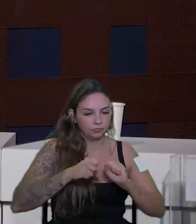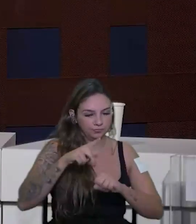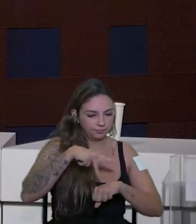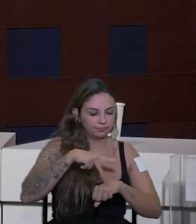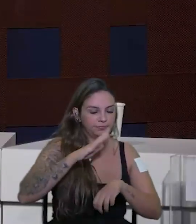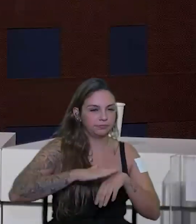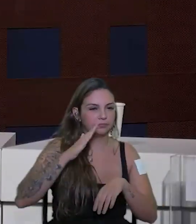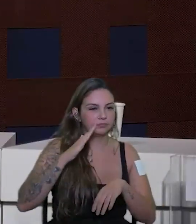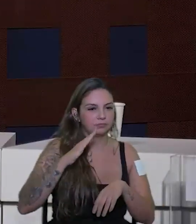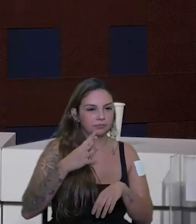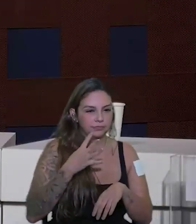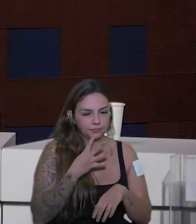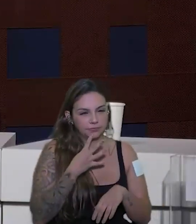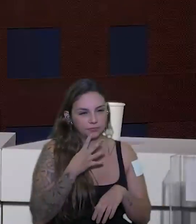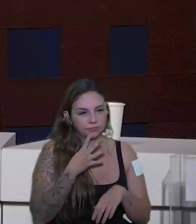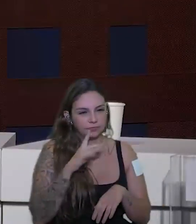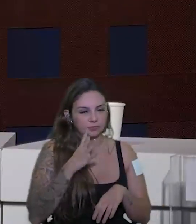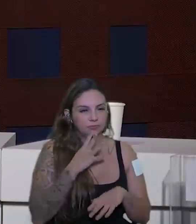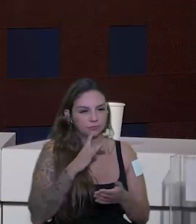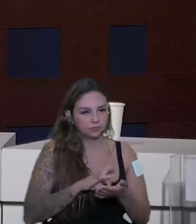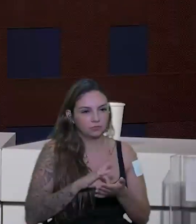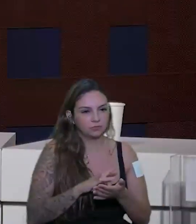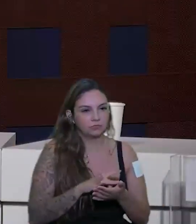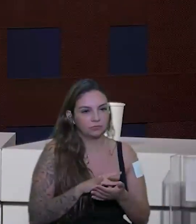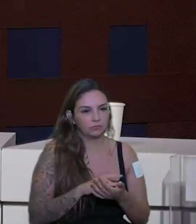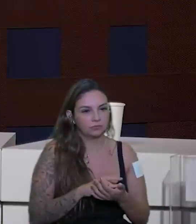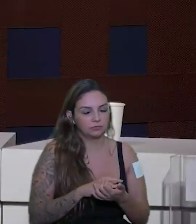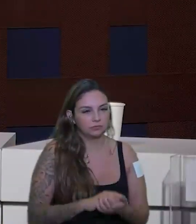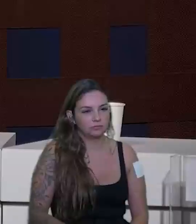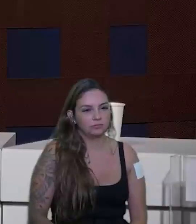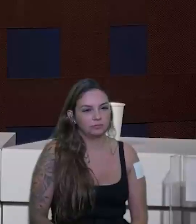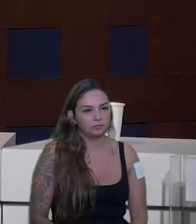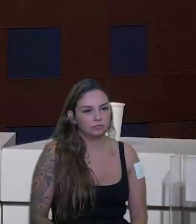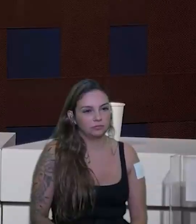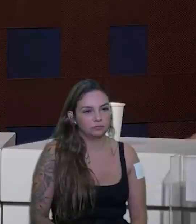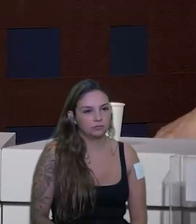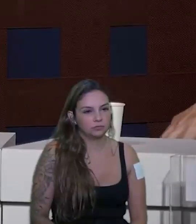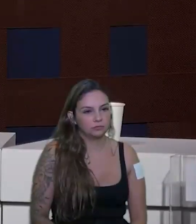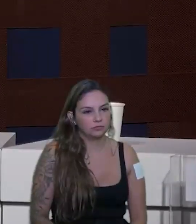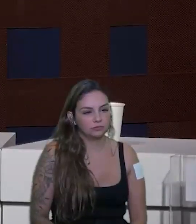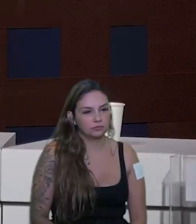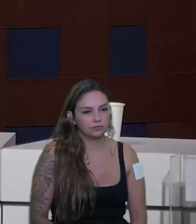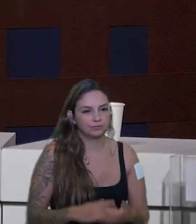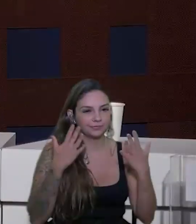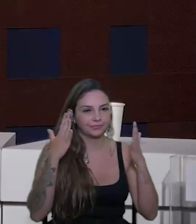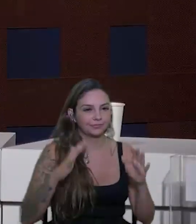país, mas sem conhecê-la, né? Sem conhecer de fato. Então, é disso que trata um pouco o livro.